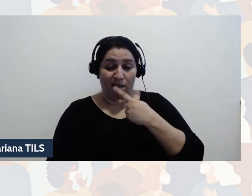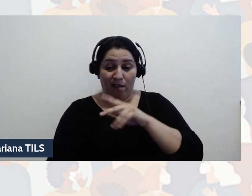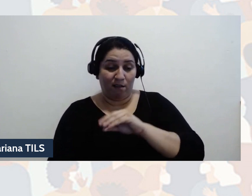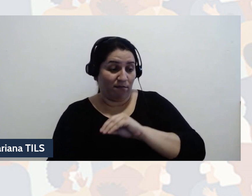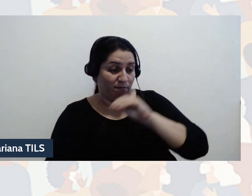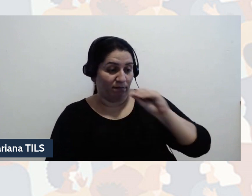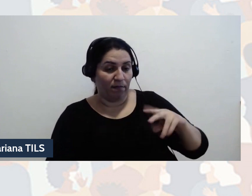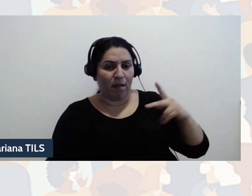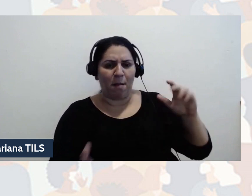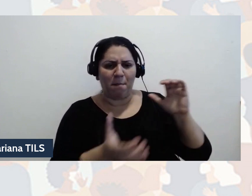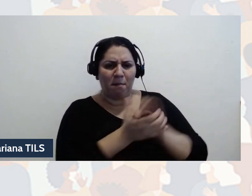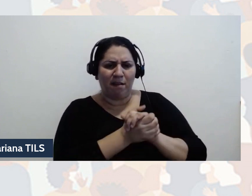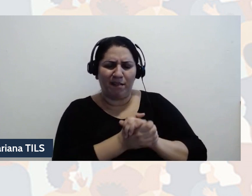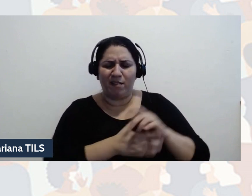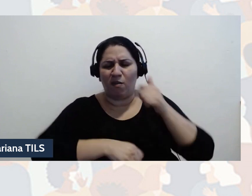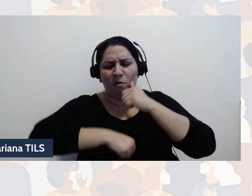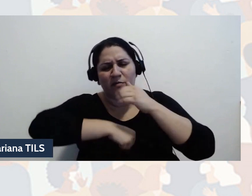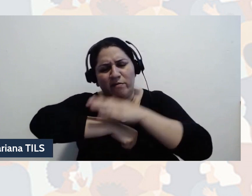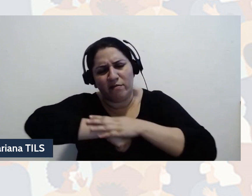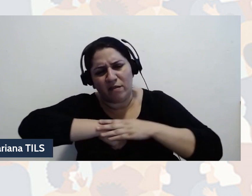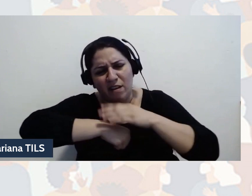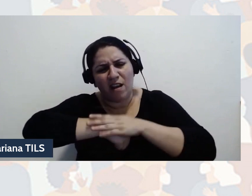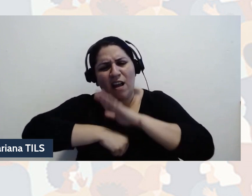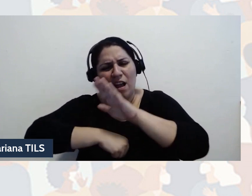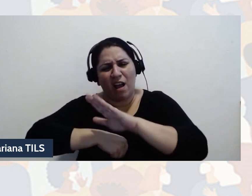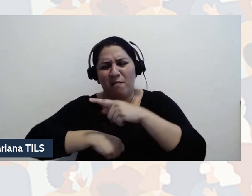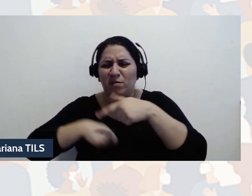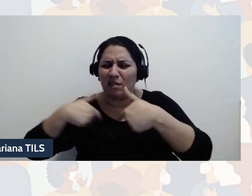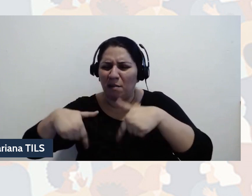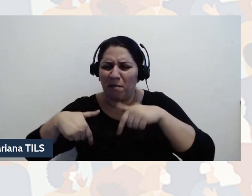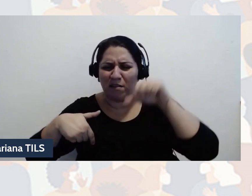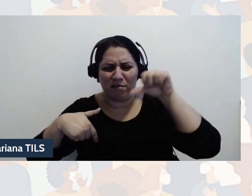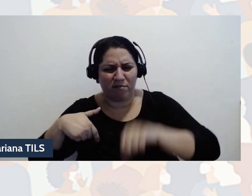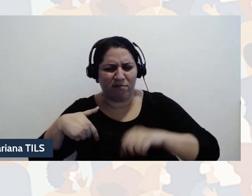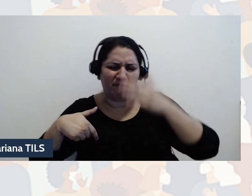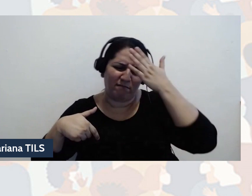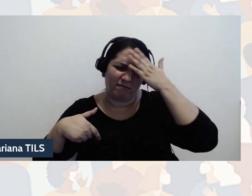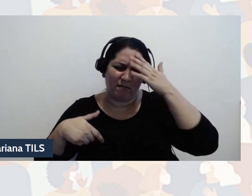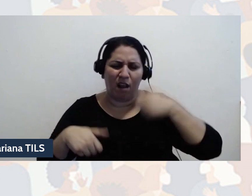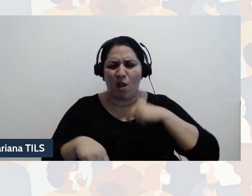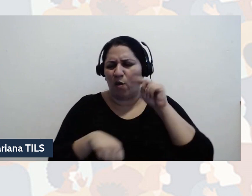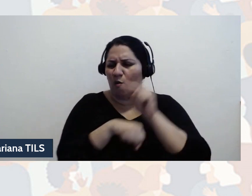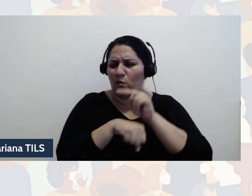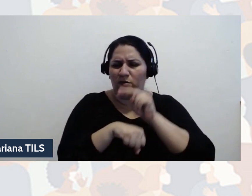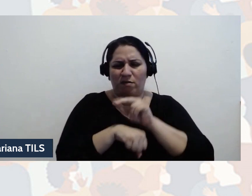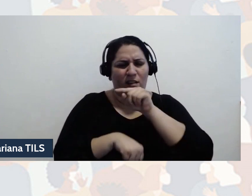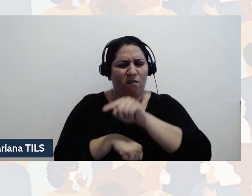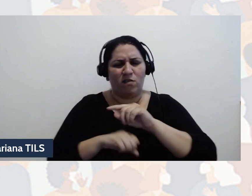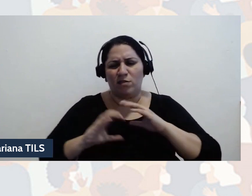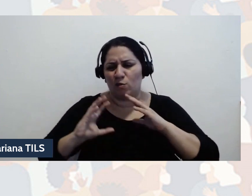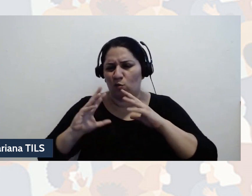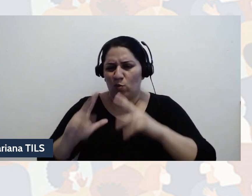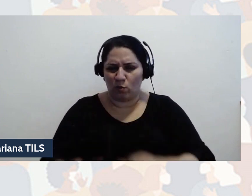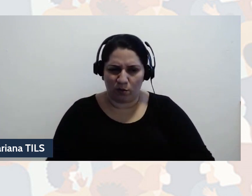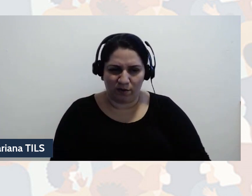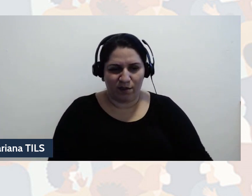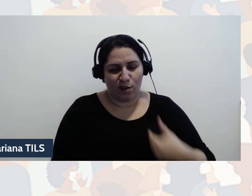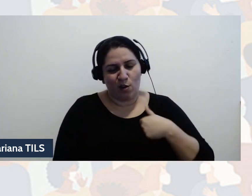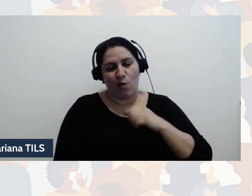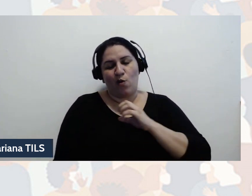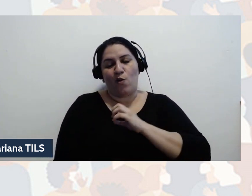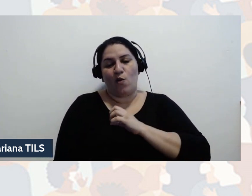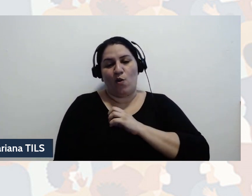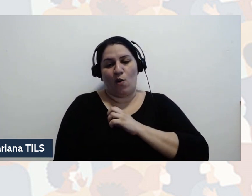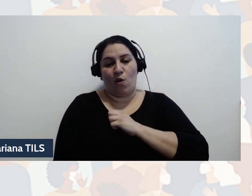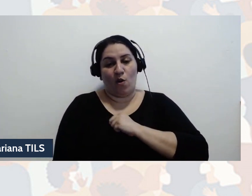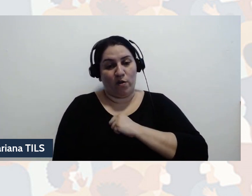tenta consolá-la. Ele diz, é só um emprego. Você sabe que eu sempre cuidarei de você. E aí eu gosto muito da narração que